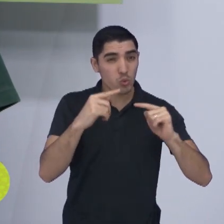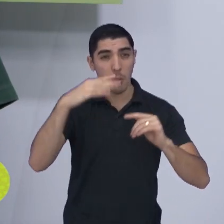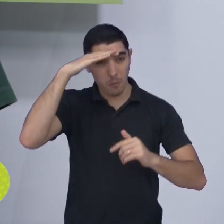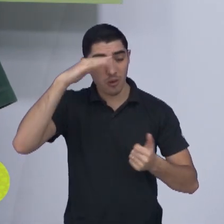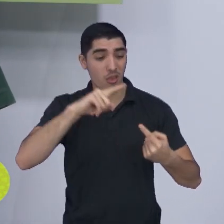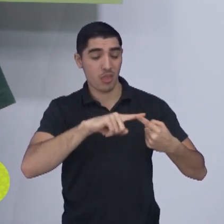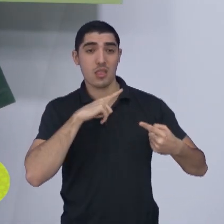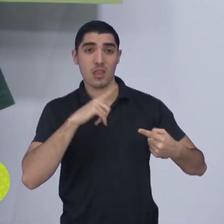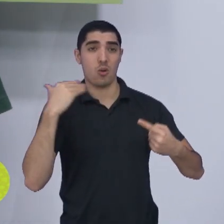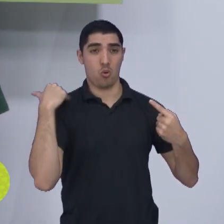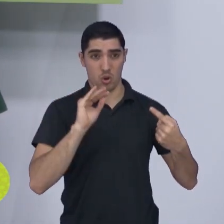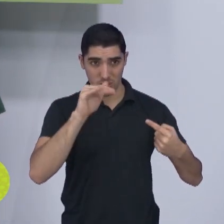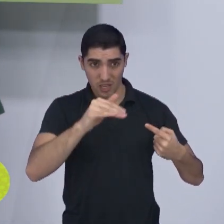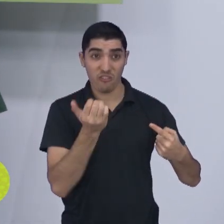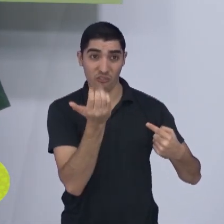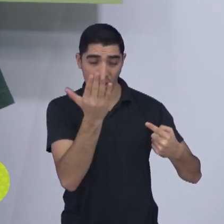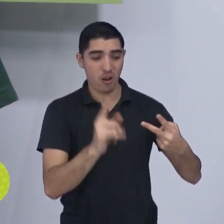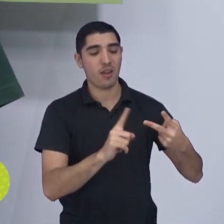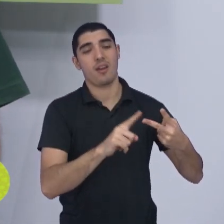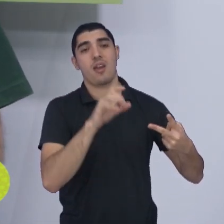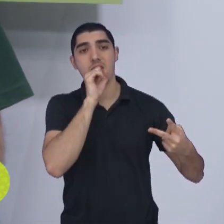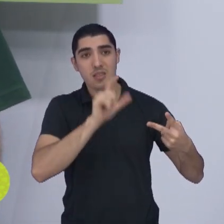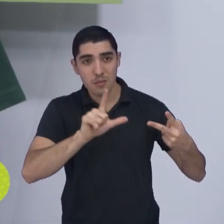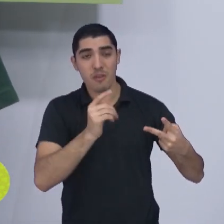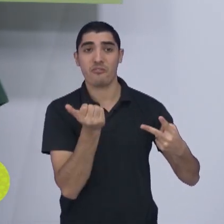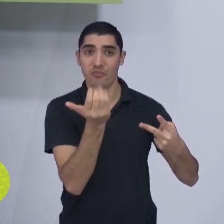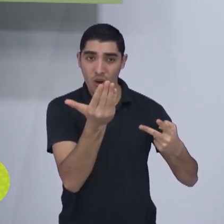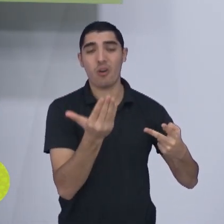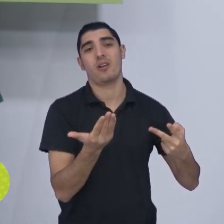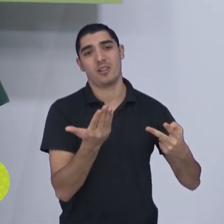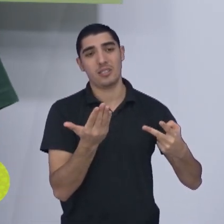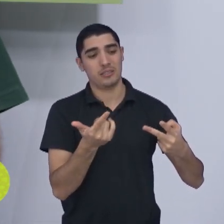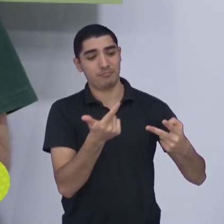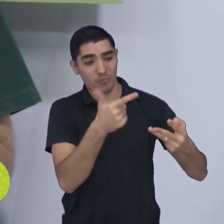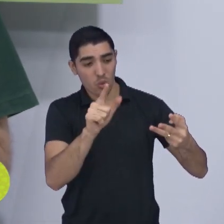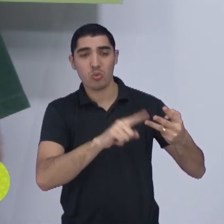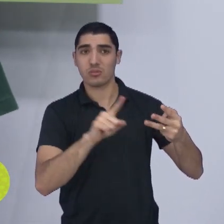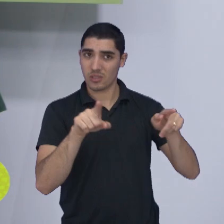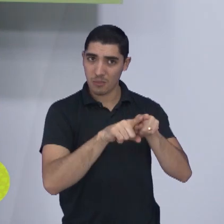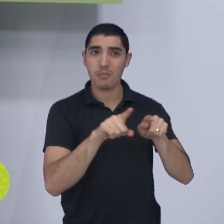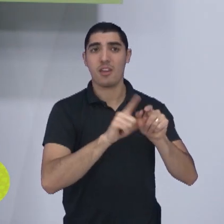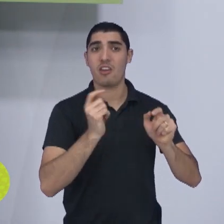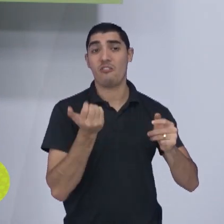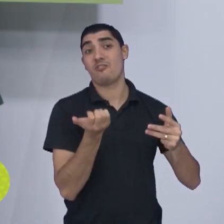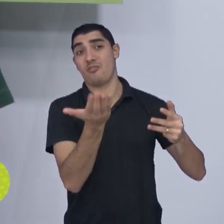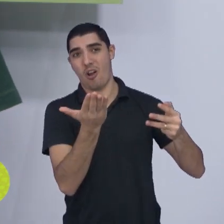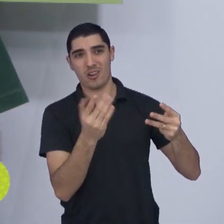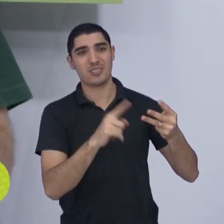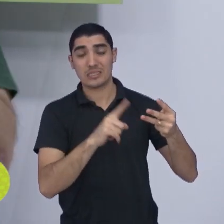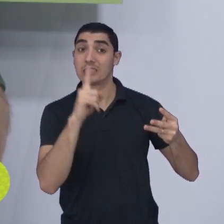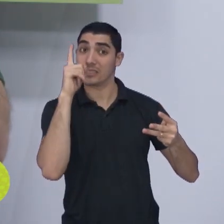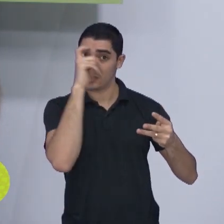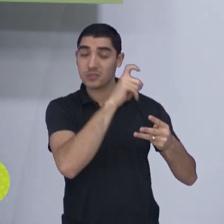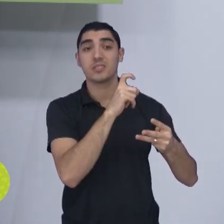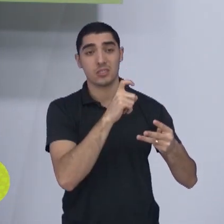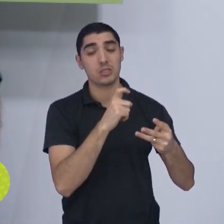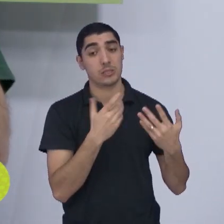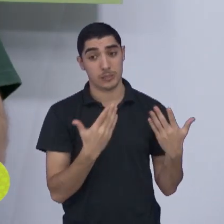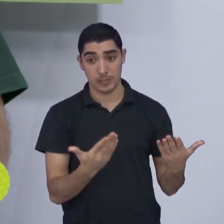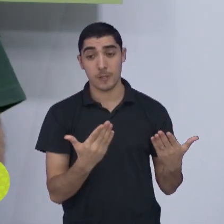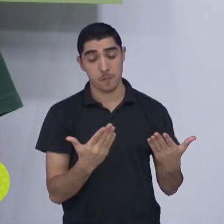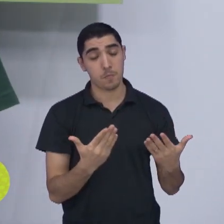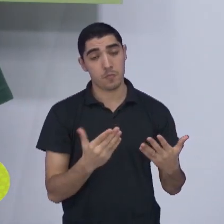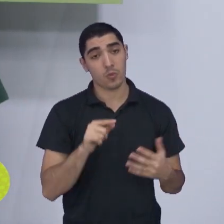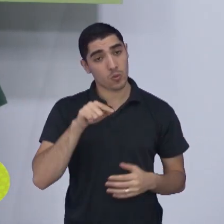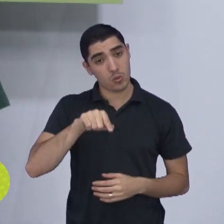de Limeira e Santo André, que são fora de casa. Então o São José tem 2 chances aí para pontuar, fazer 6 pontos e aí tentar